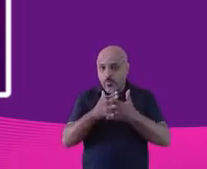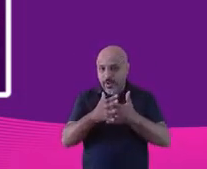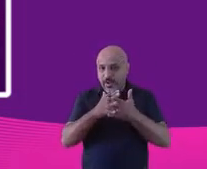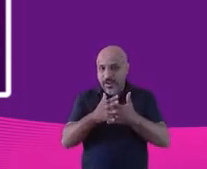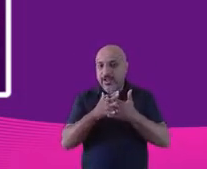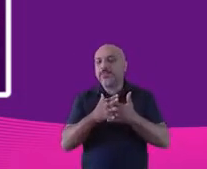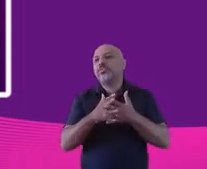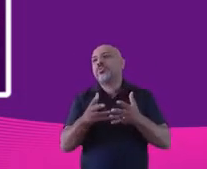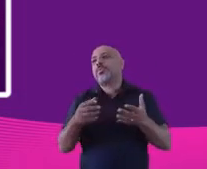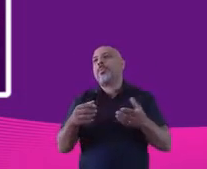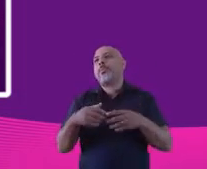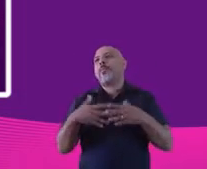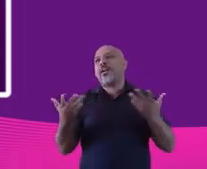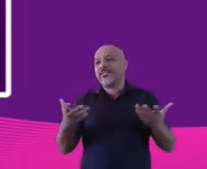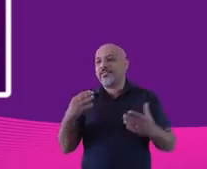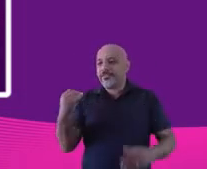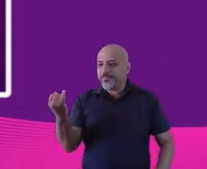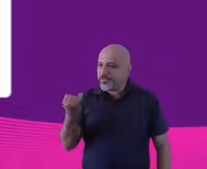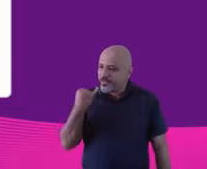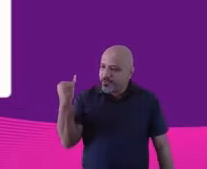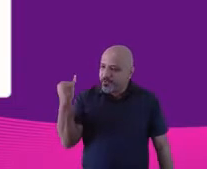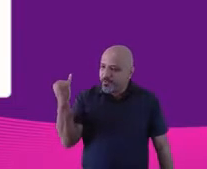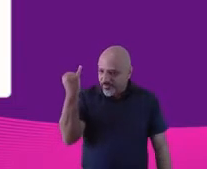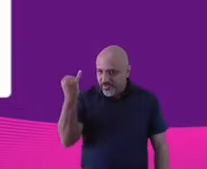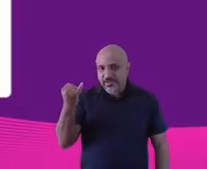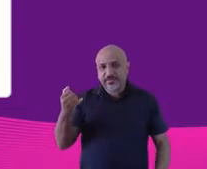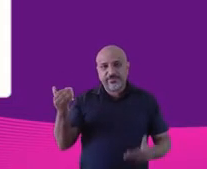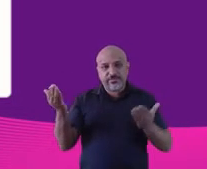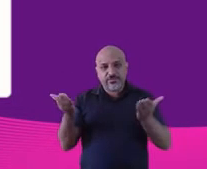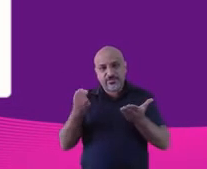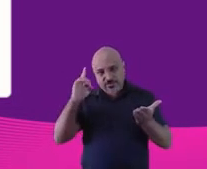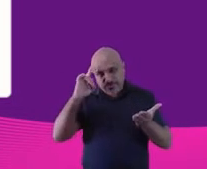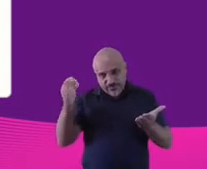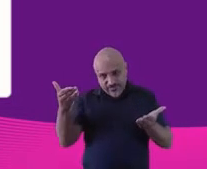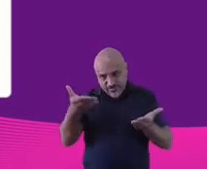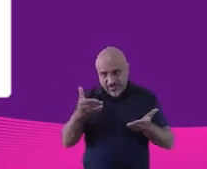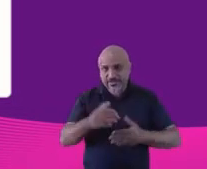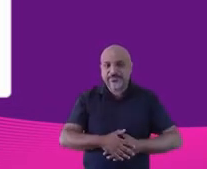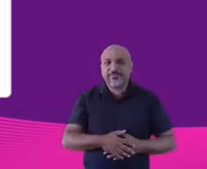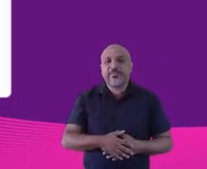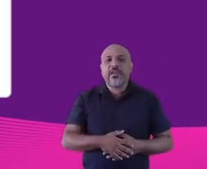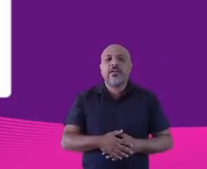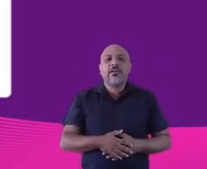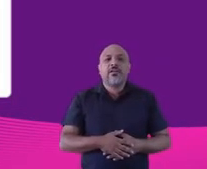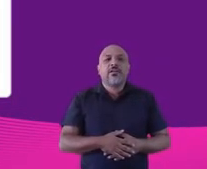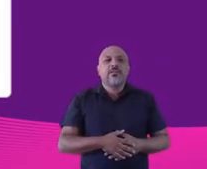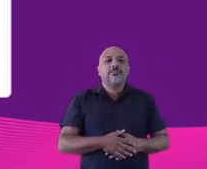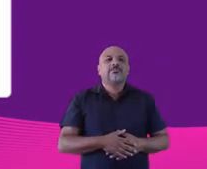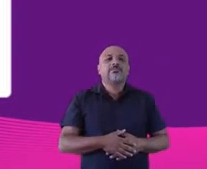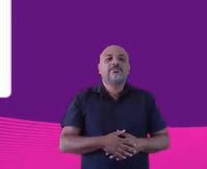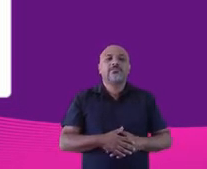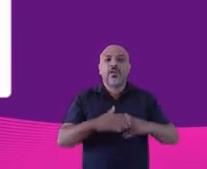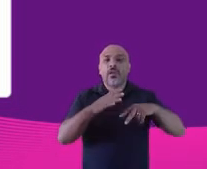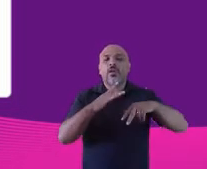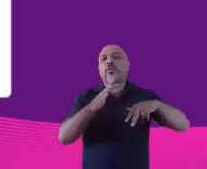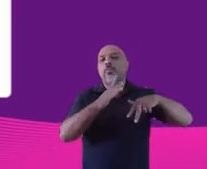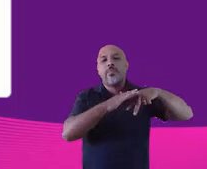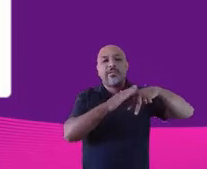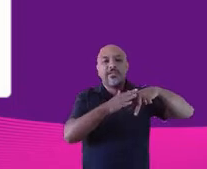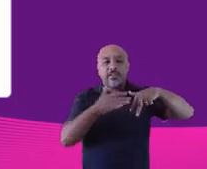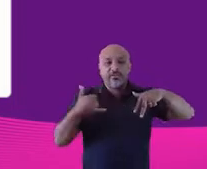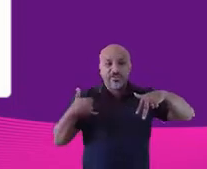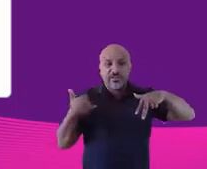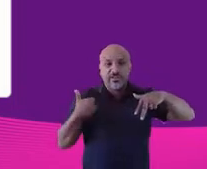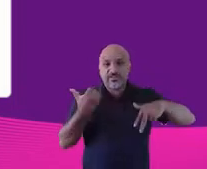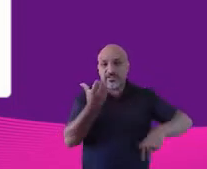pontos relevantes ainda hoje em dia. É um paciente de 64 anos, né?